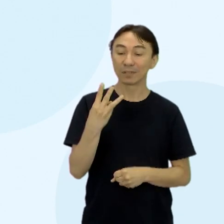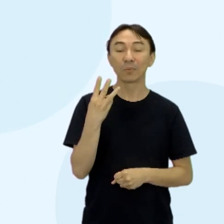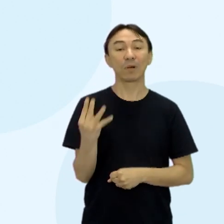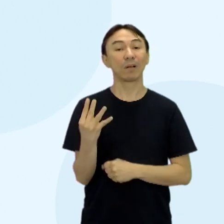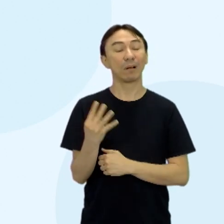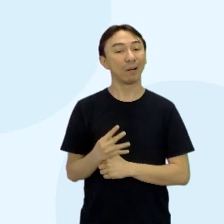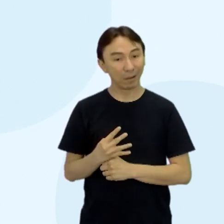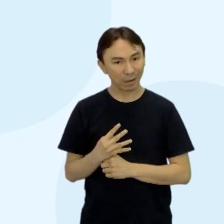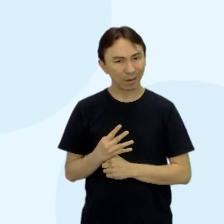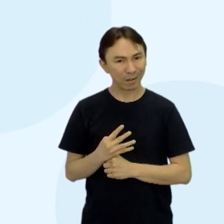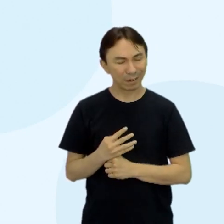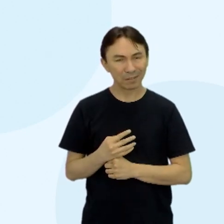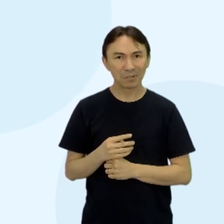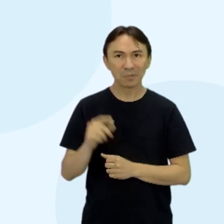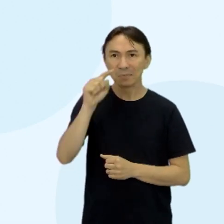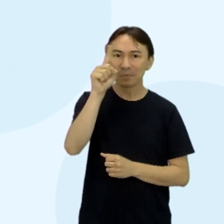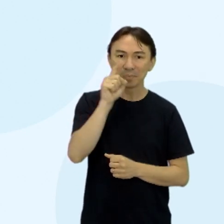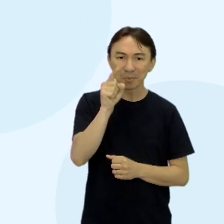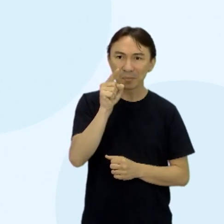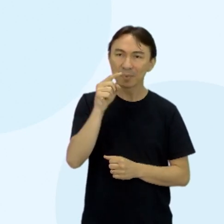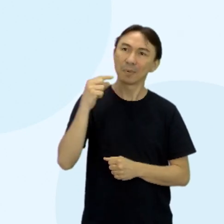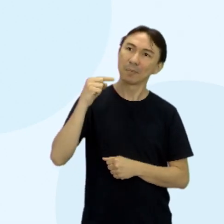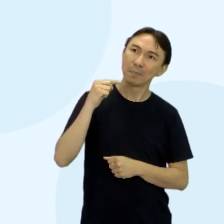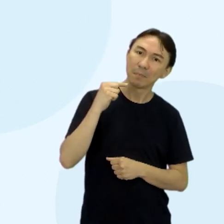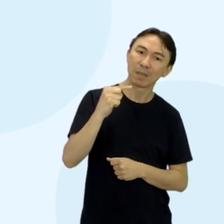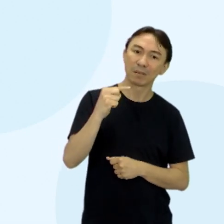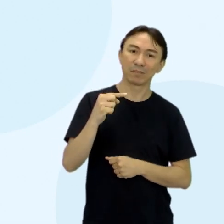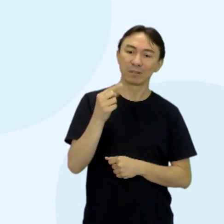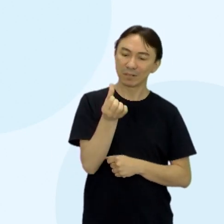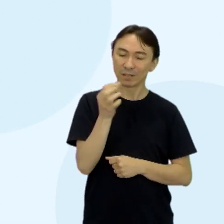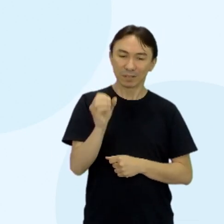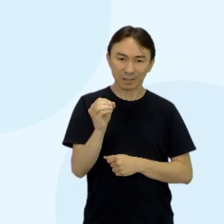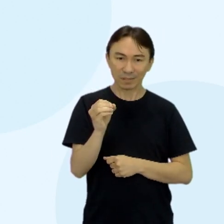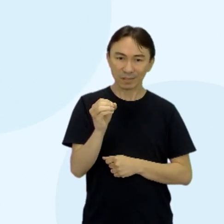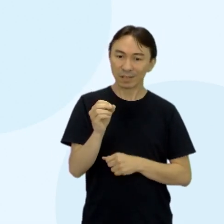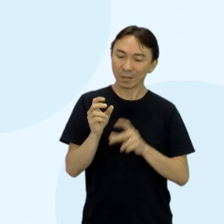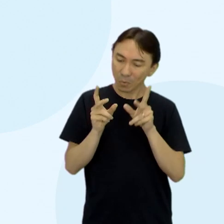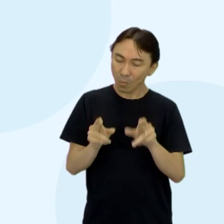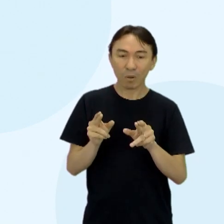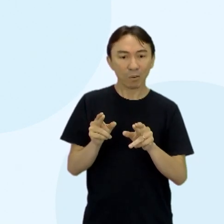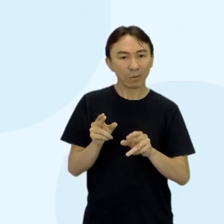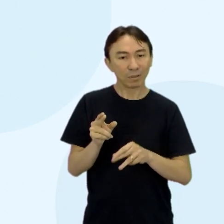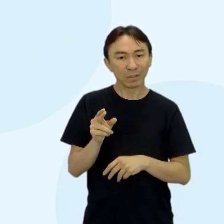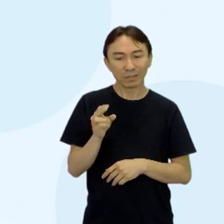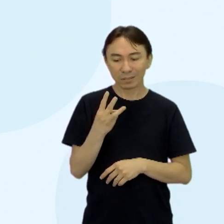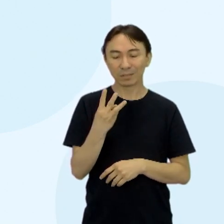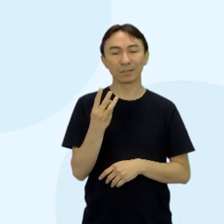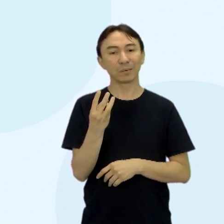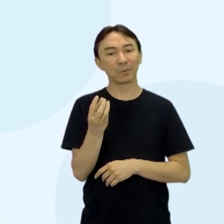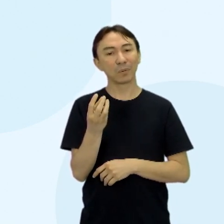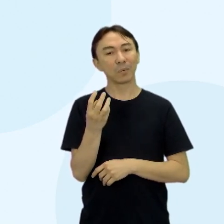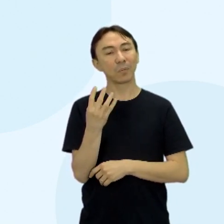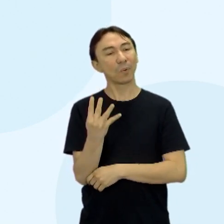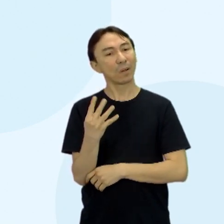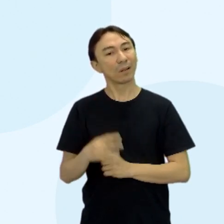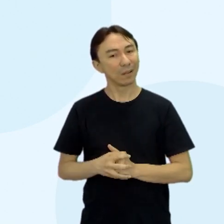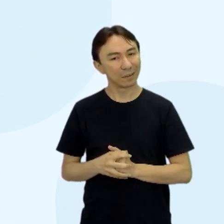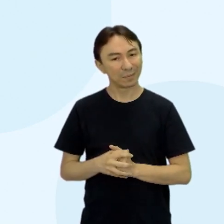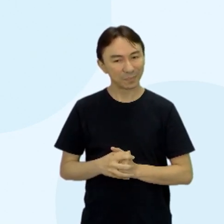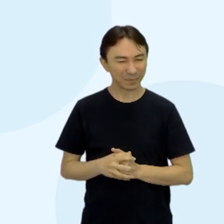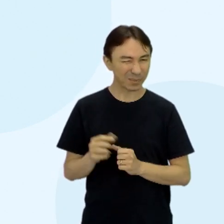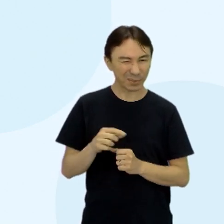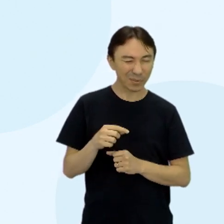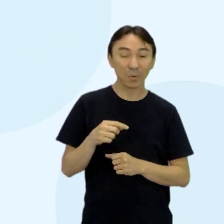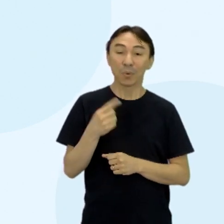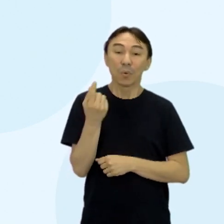igual a 34. Ou seja, um número menos 60 é igual a 34. Por último, nós temos em roxo aí, já no canto mais